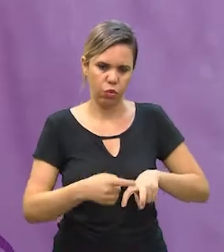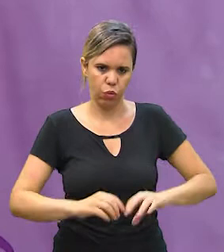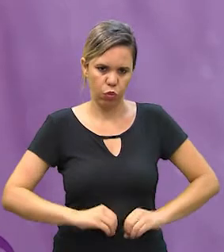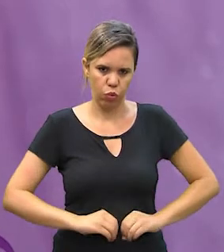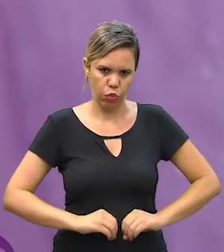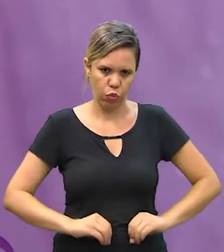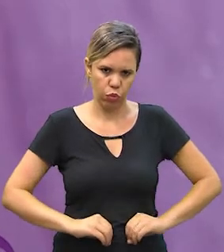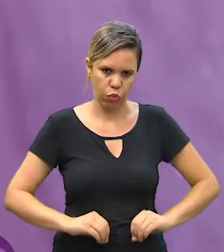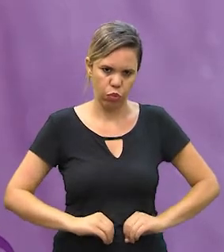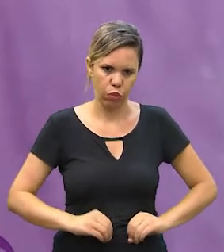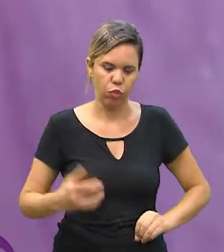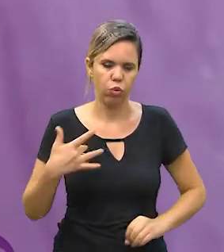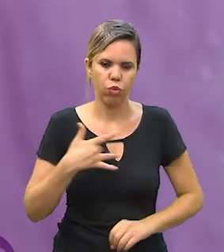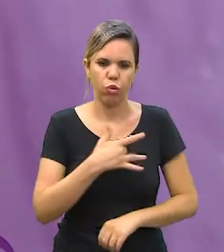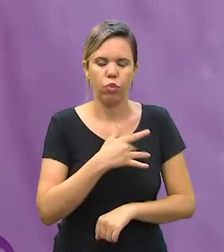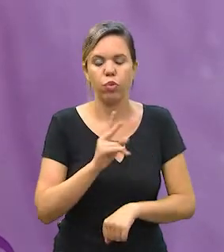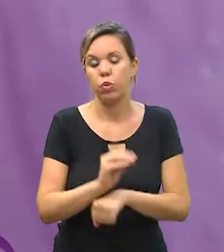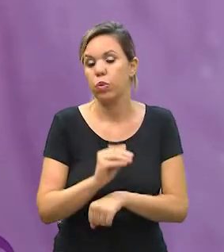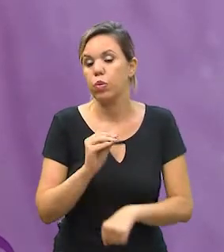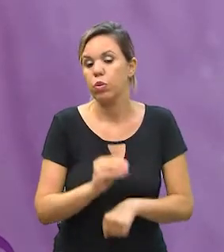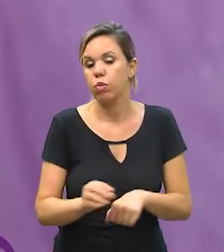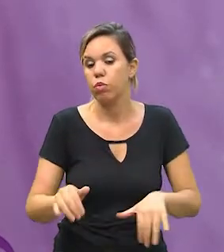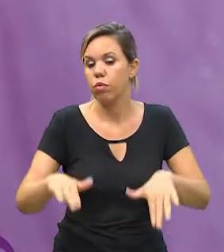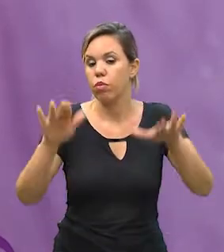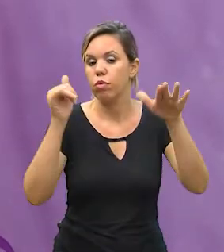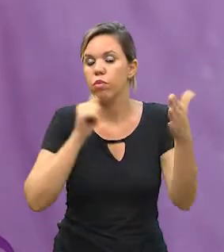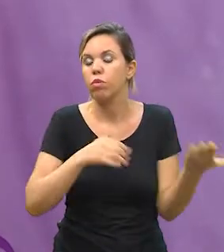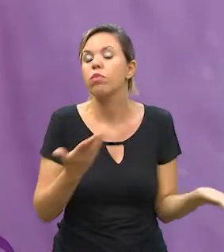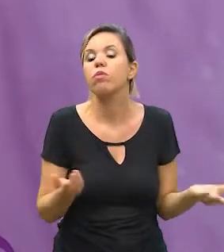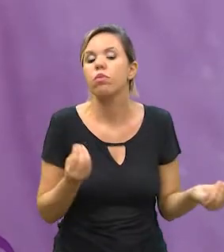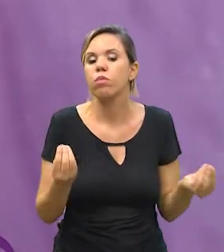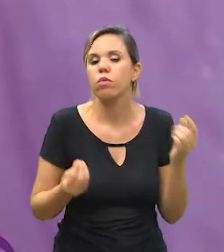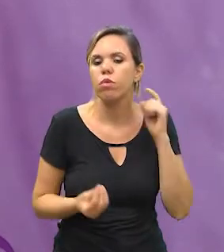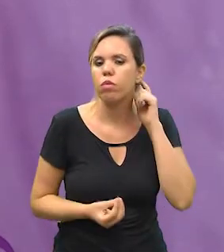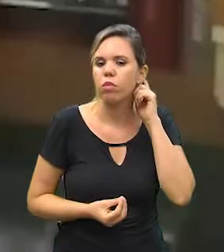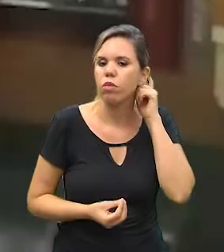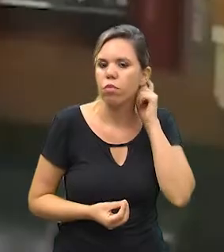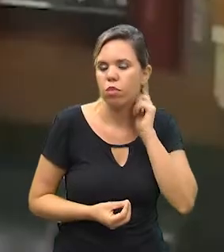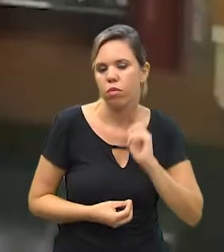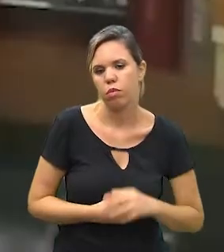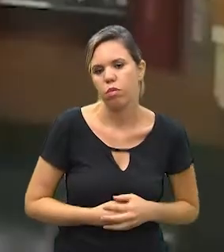Cuidar da saúde, né? É desde pequena, desde menina?